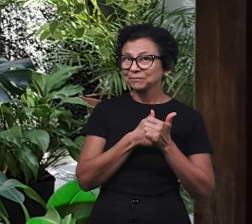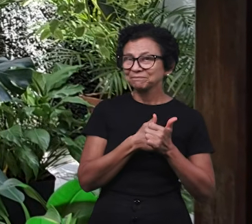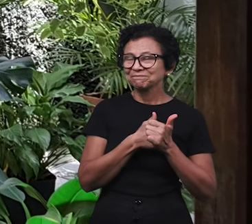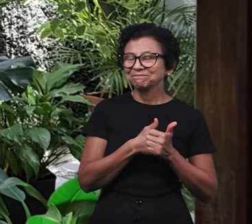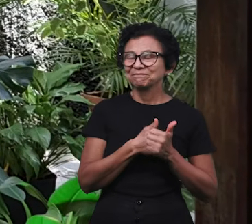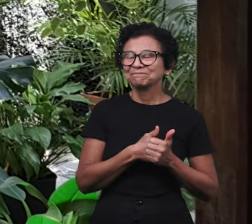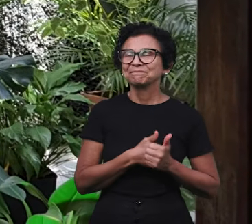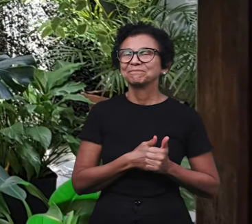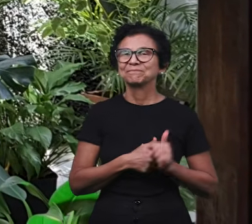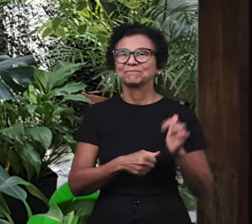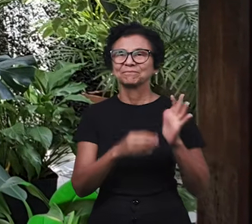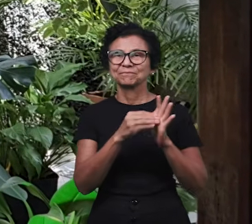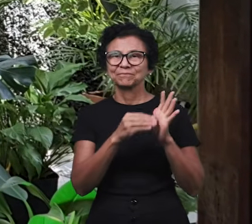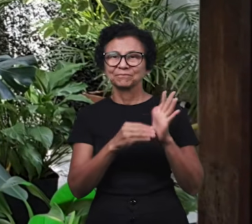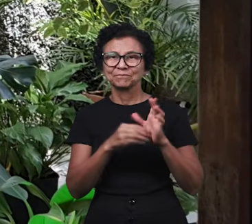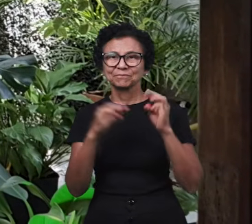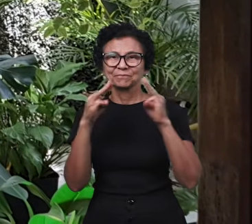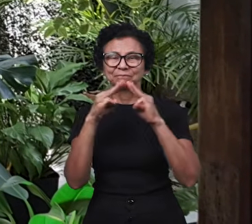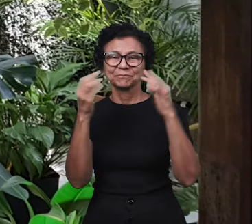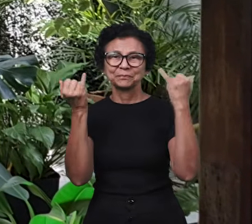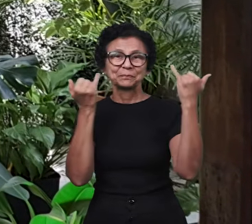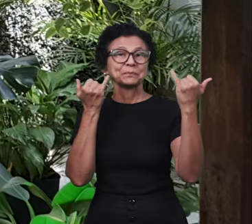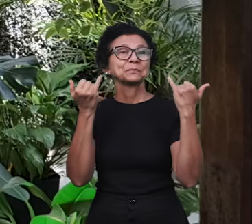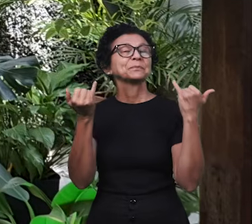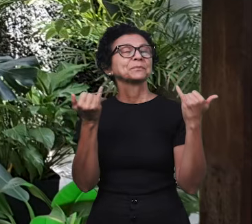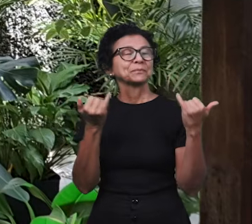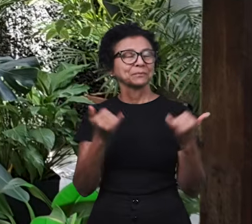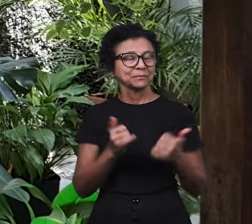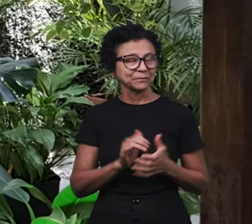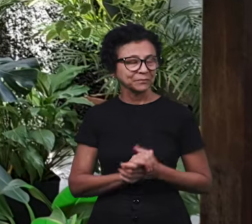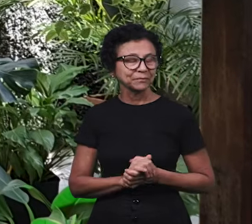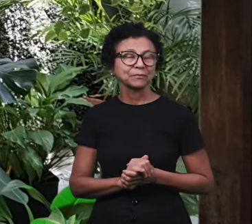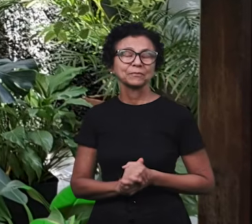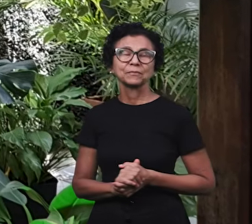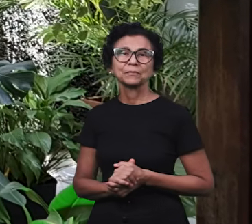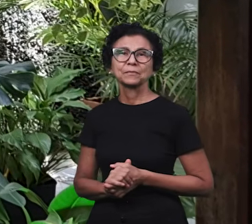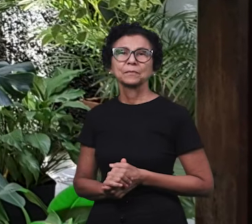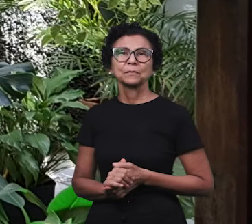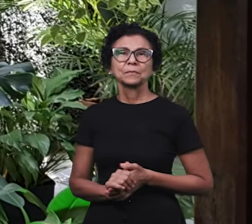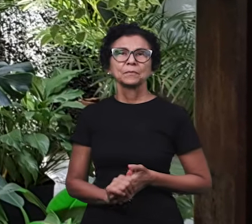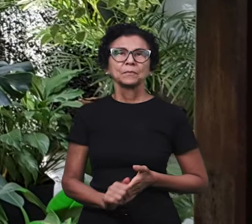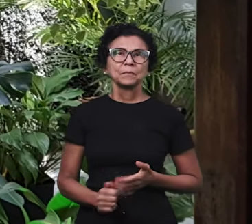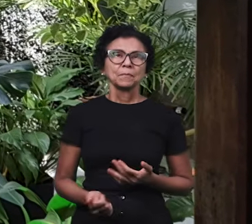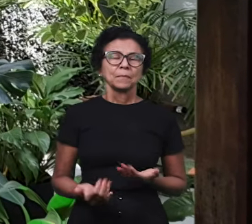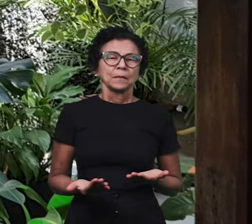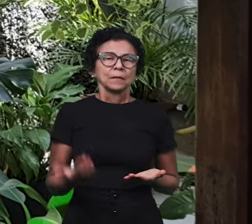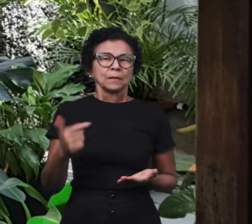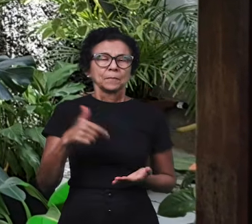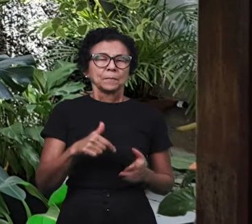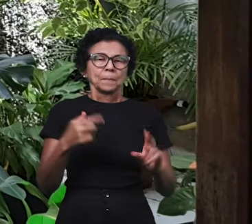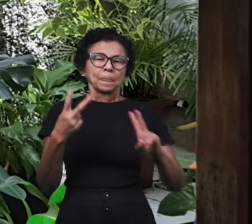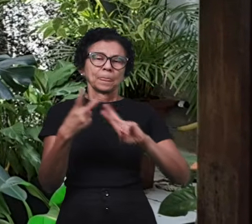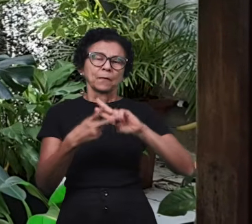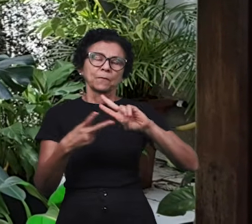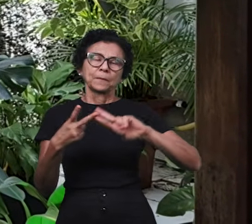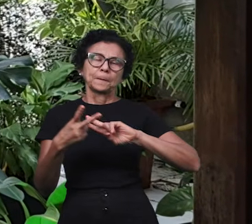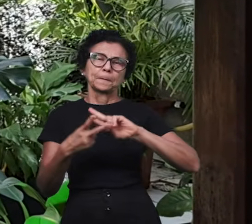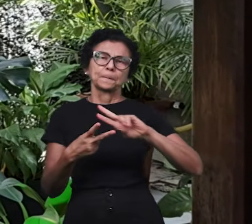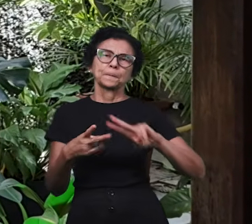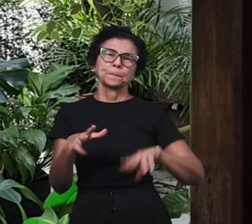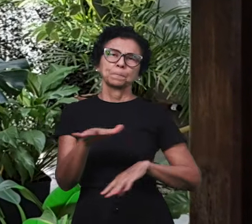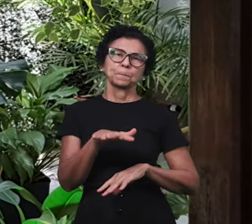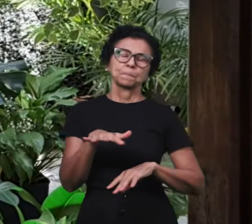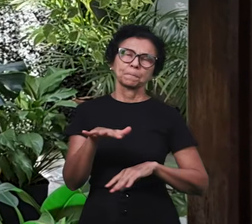nos acompanham a mais uma edição do Manaí News. E é isso mesmo, nós estamos aqui mais uma vez, diretamente da área de